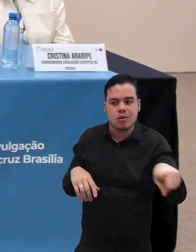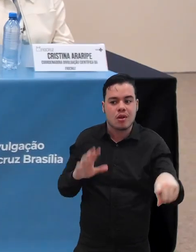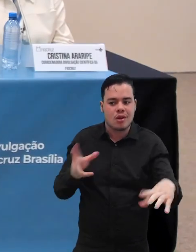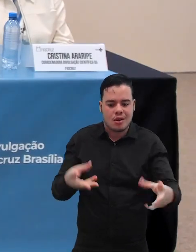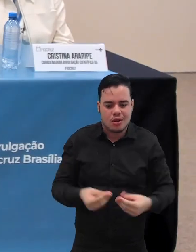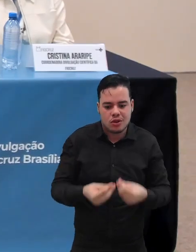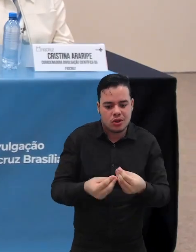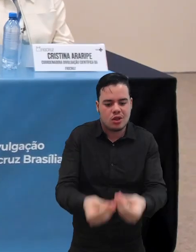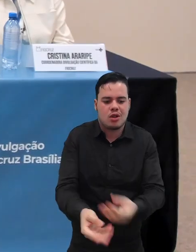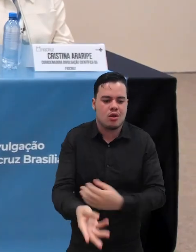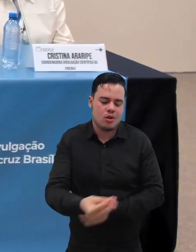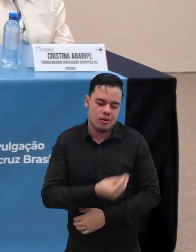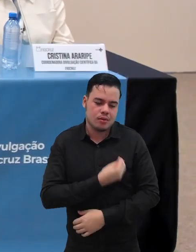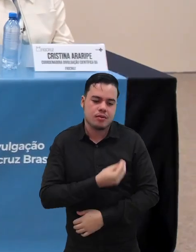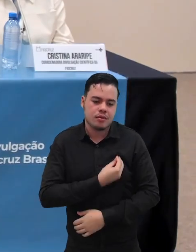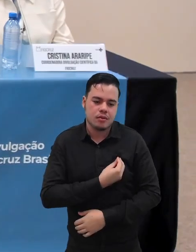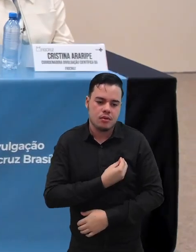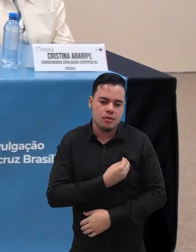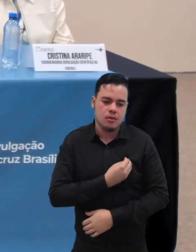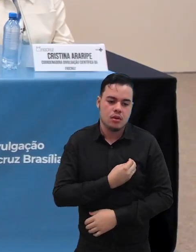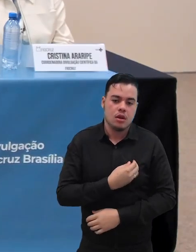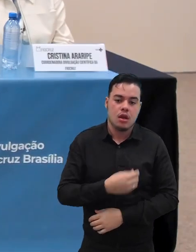pessoalmente. E a outra situação